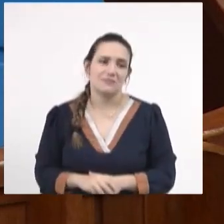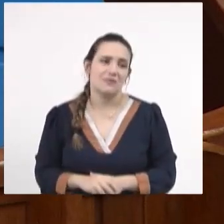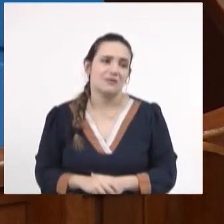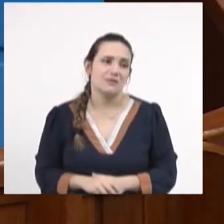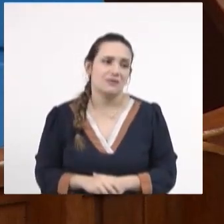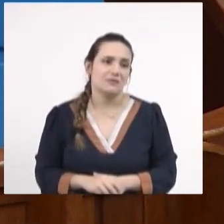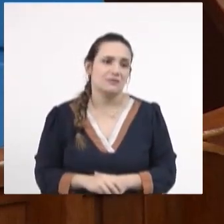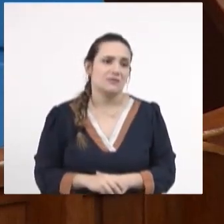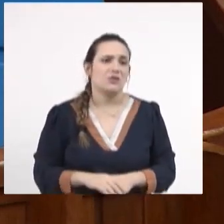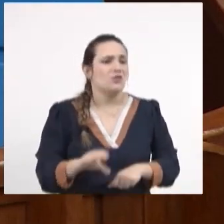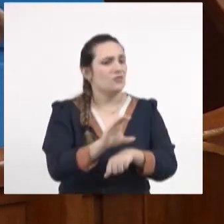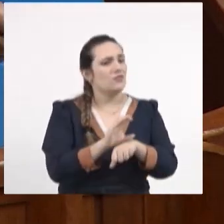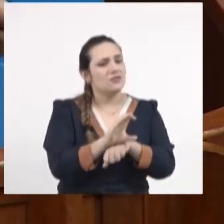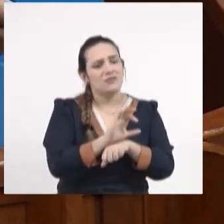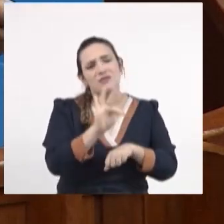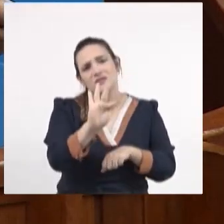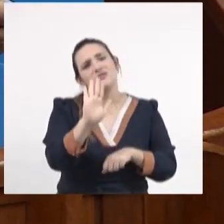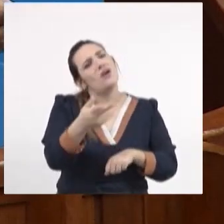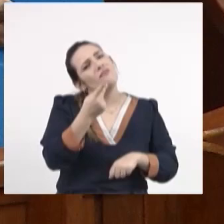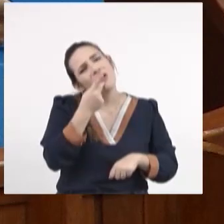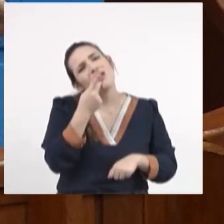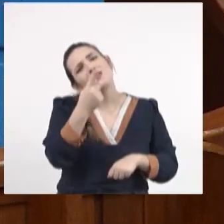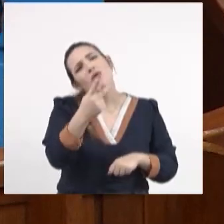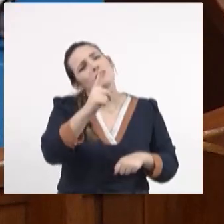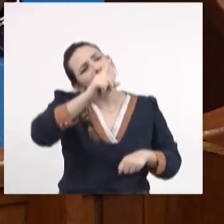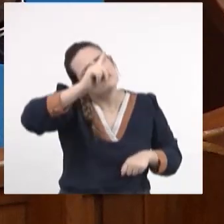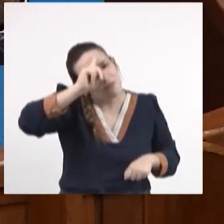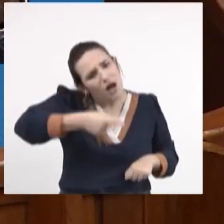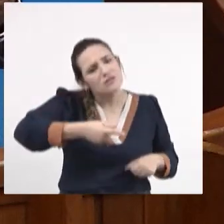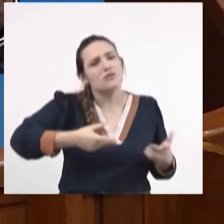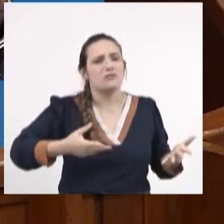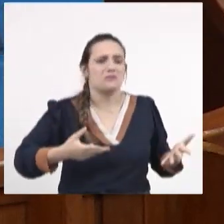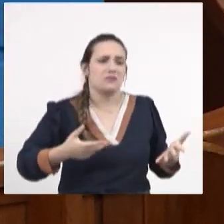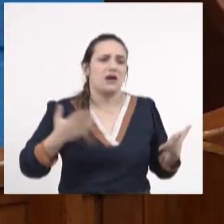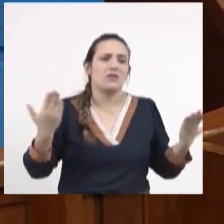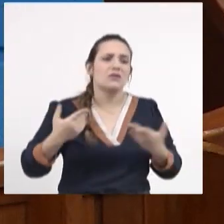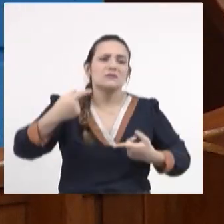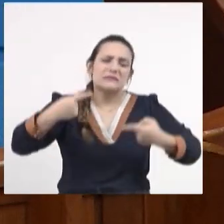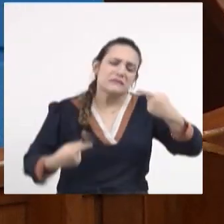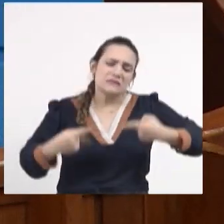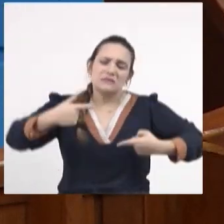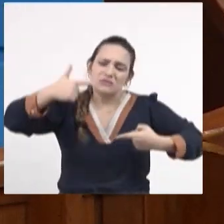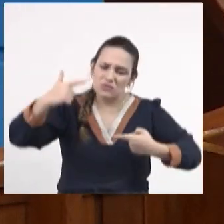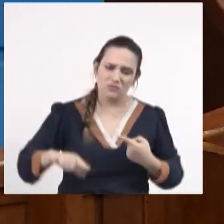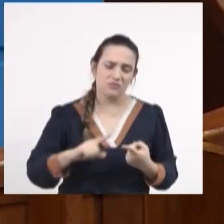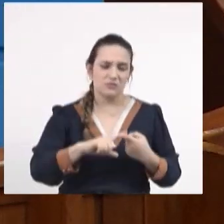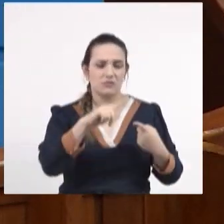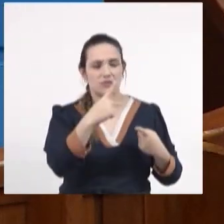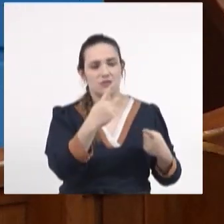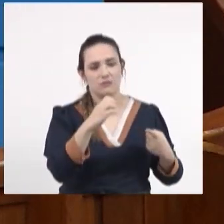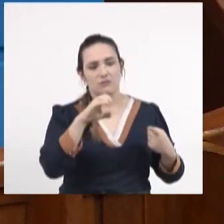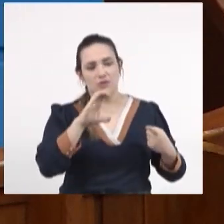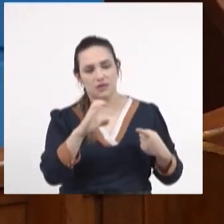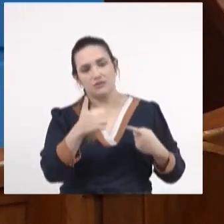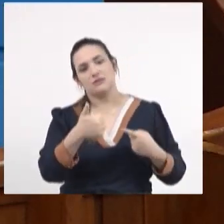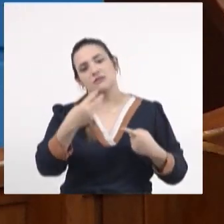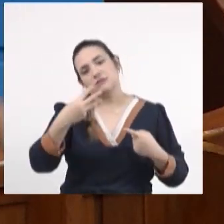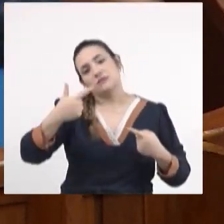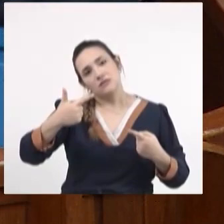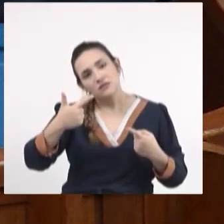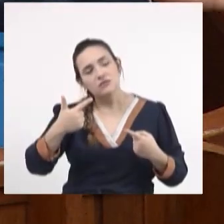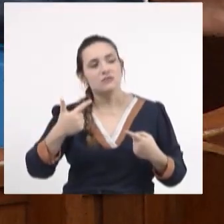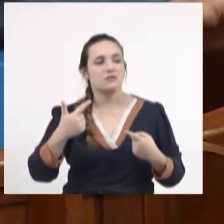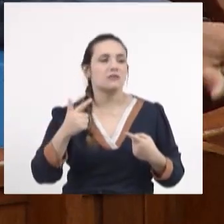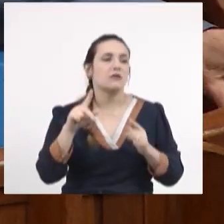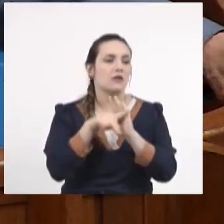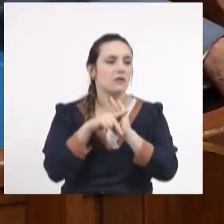maior carta, que é a Constituição Federal. Tudo que está discutindo aqui, a PEC 132, que foi